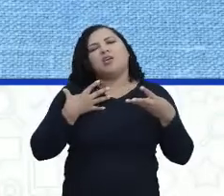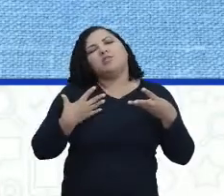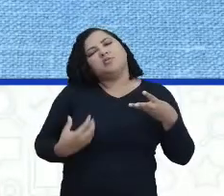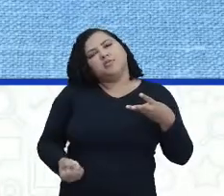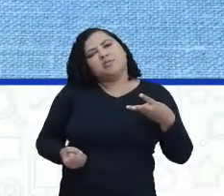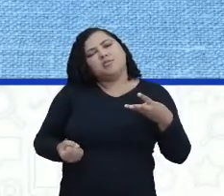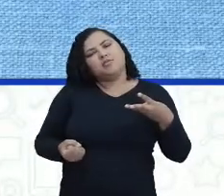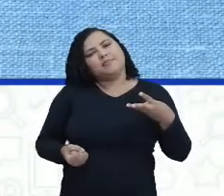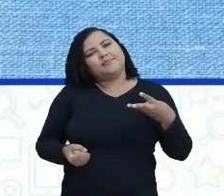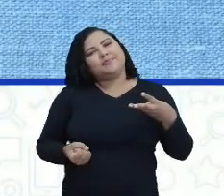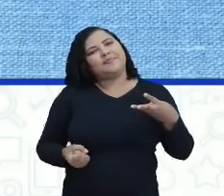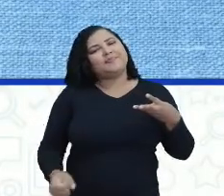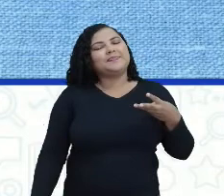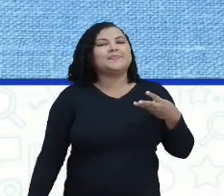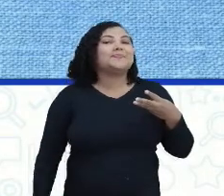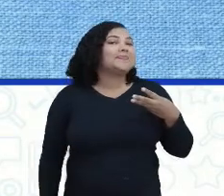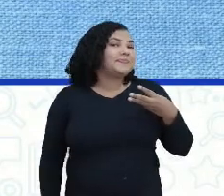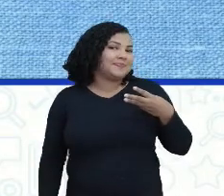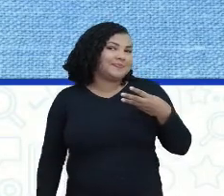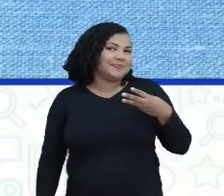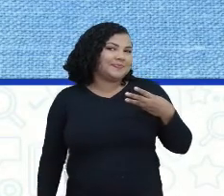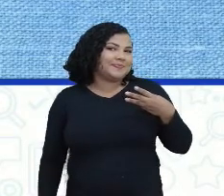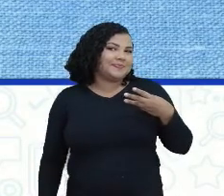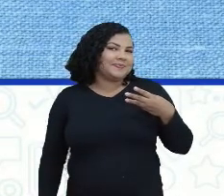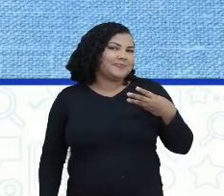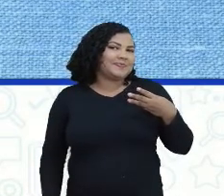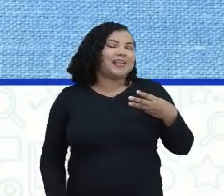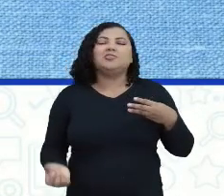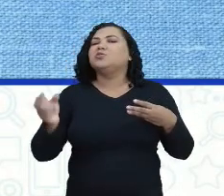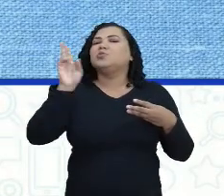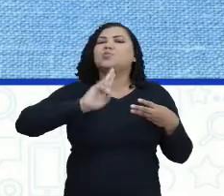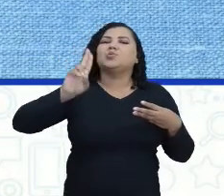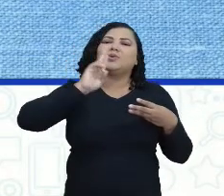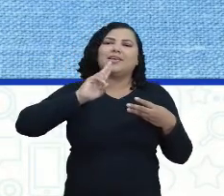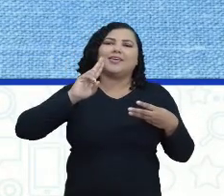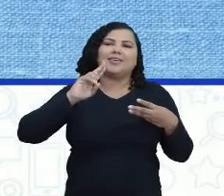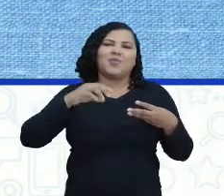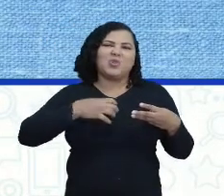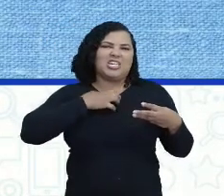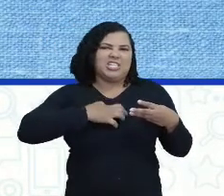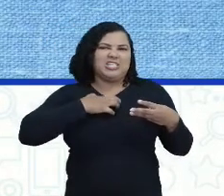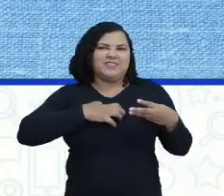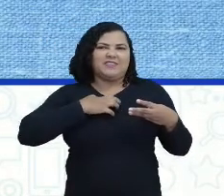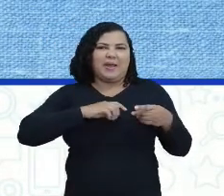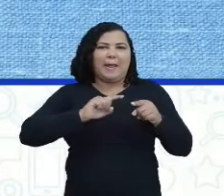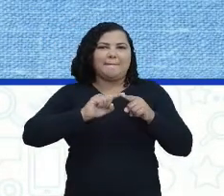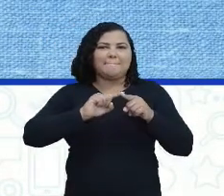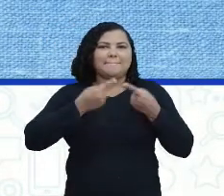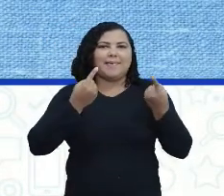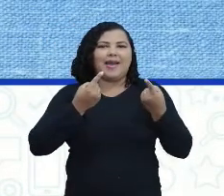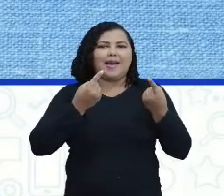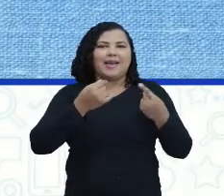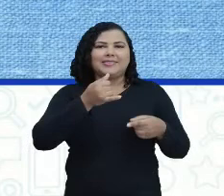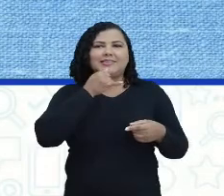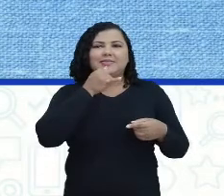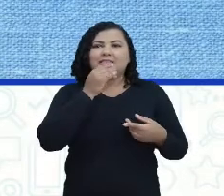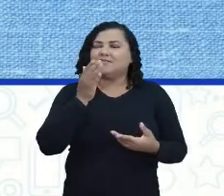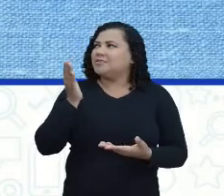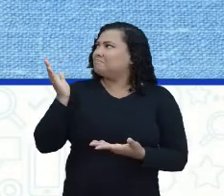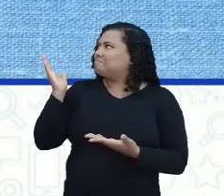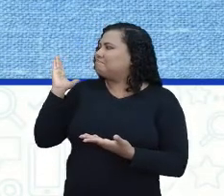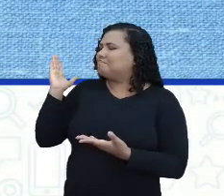Raiva, triunfo ou cansaço? A gente usa geralmente com quem? Com raiva, né? Mas significa um